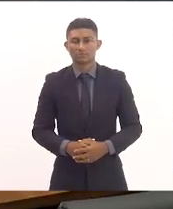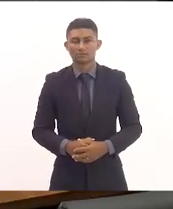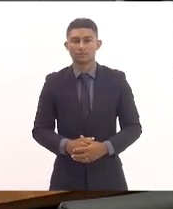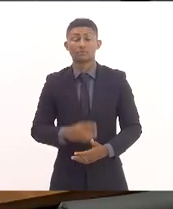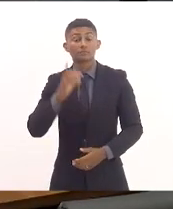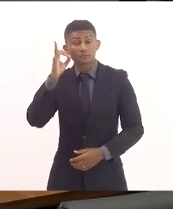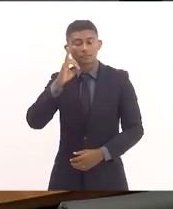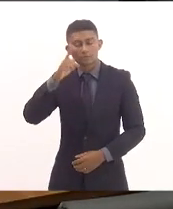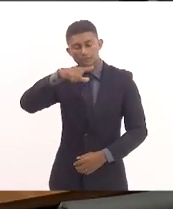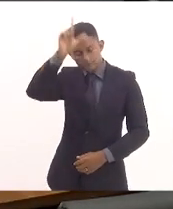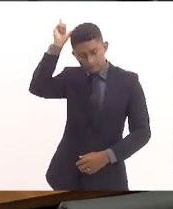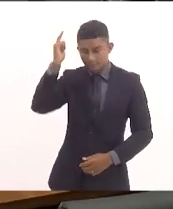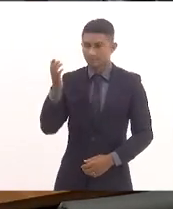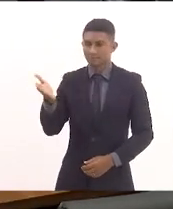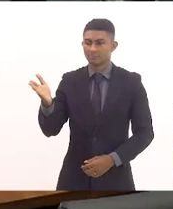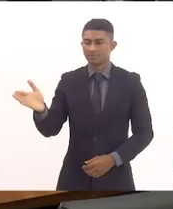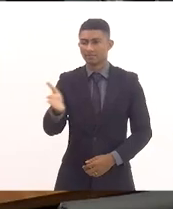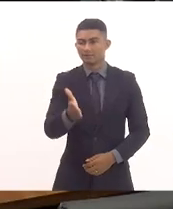Deputado Luiz Paulo.